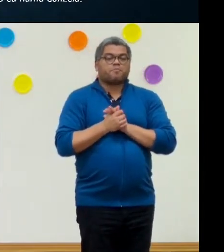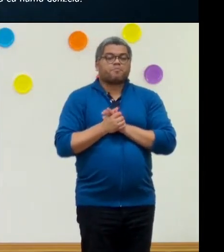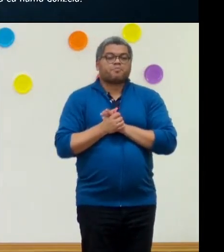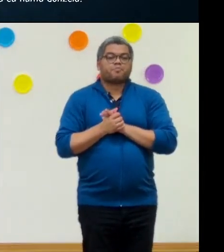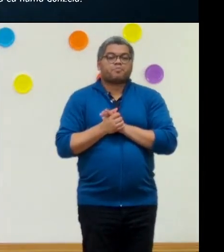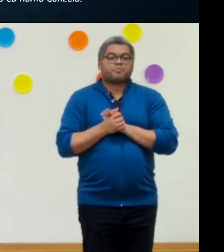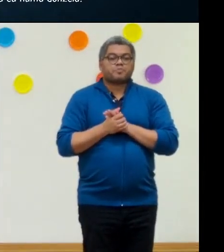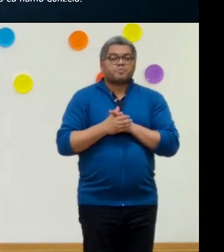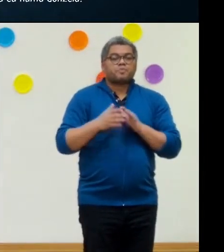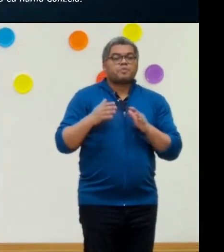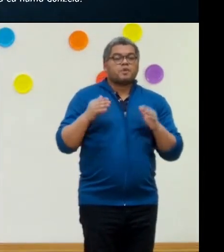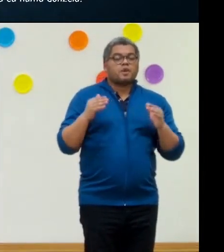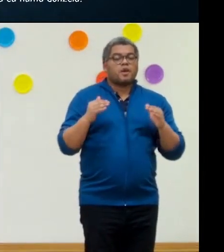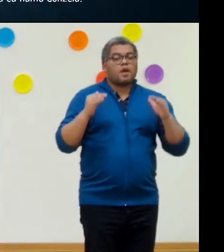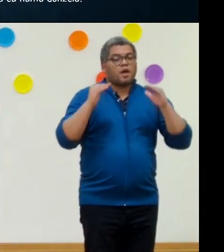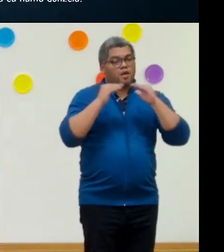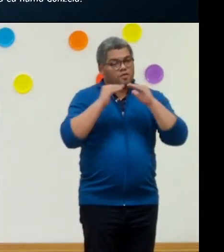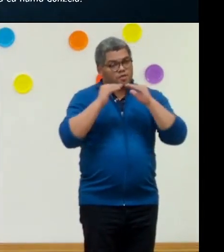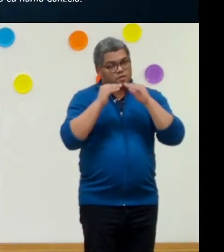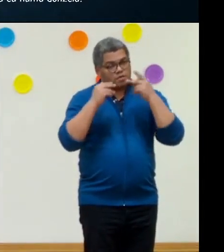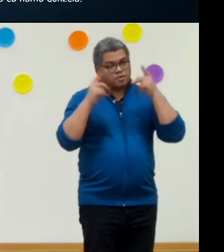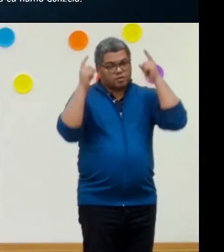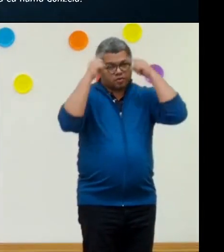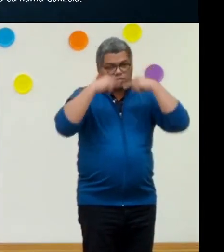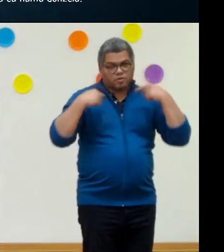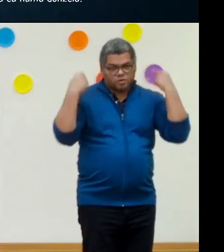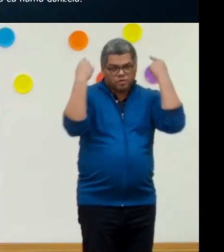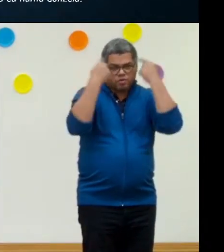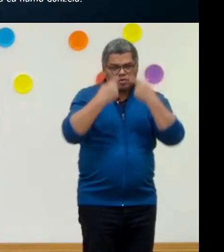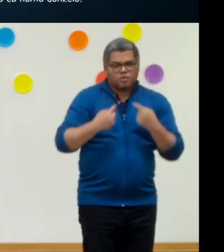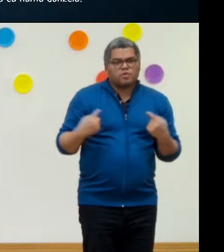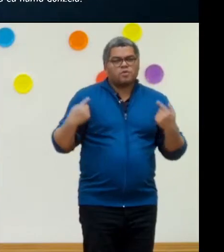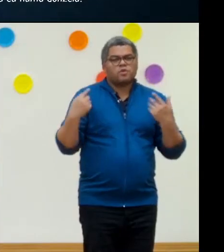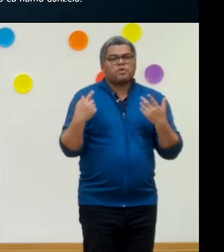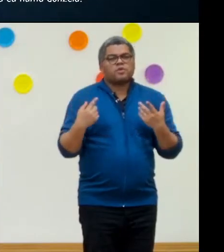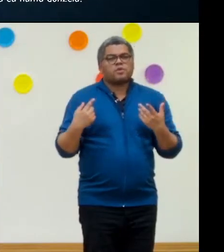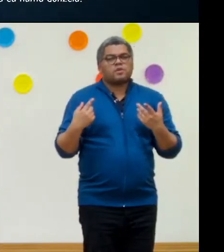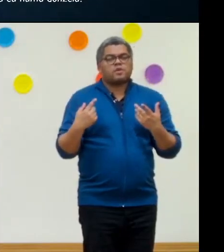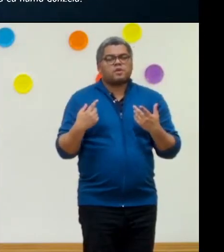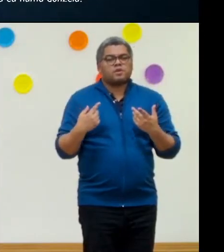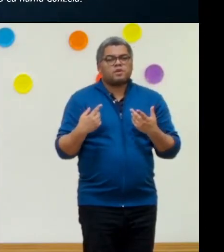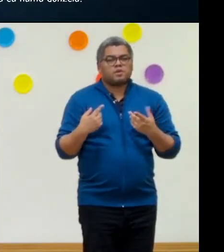Lembra de Jó? Fiz um acordo com os meus olhos. Como é que eu colocaria, que eu fixaria o